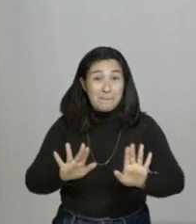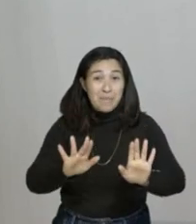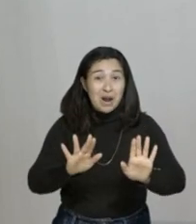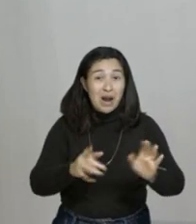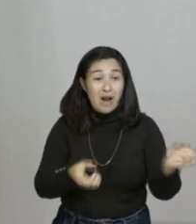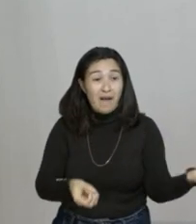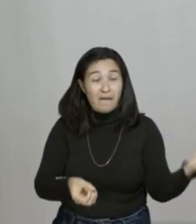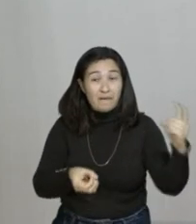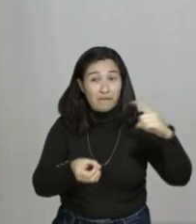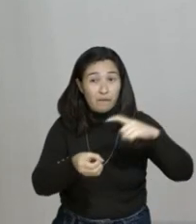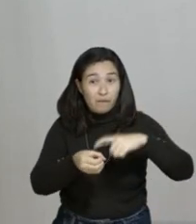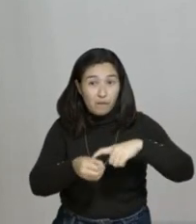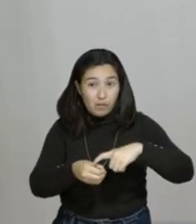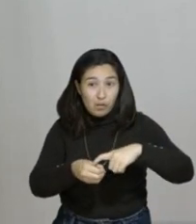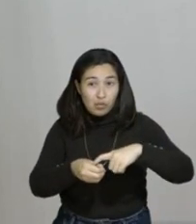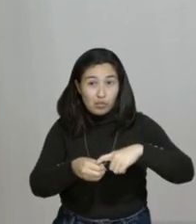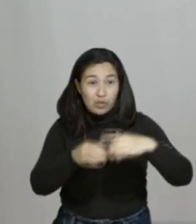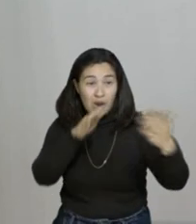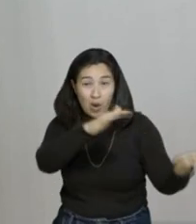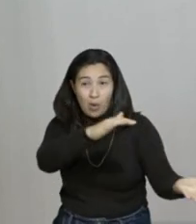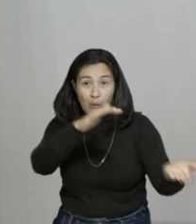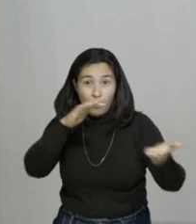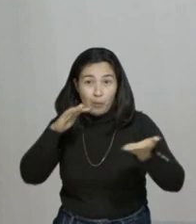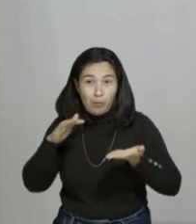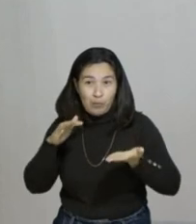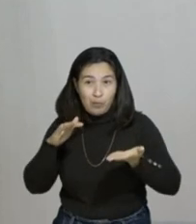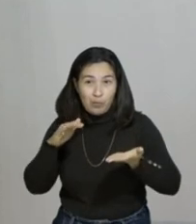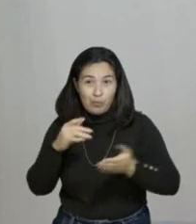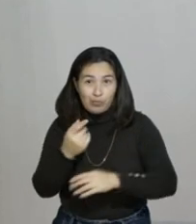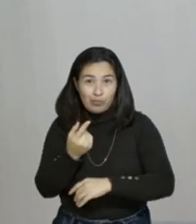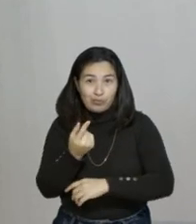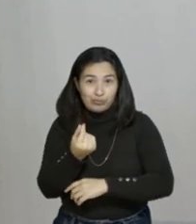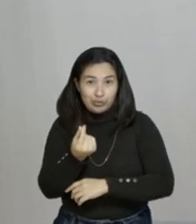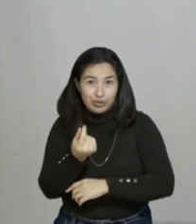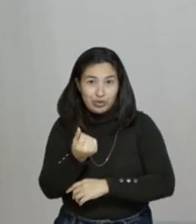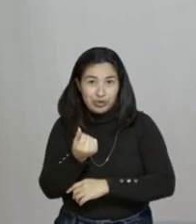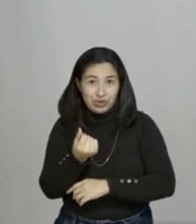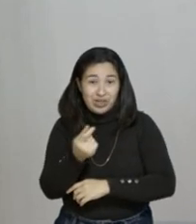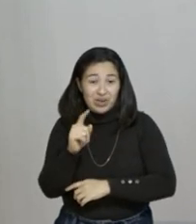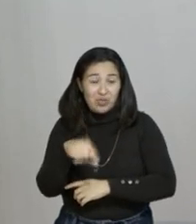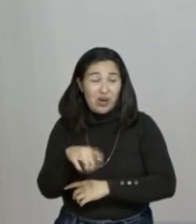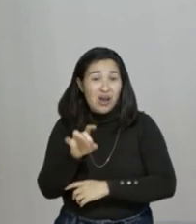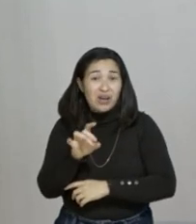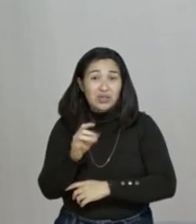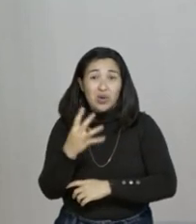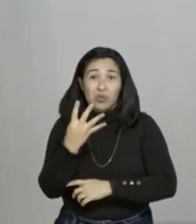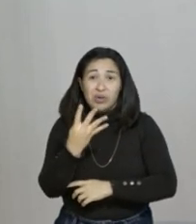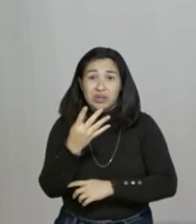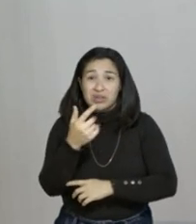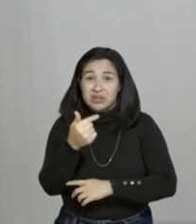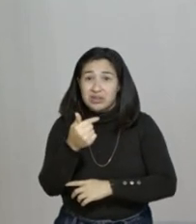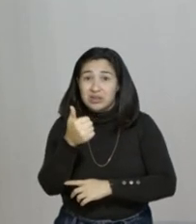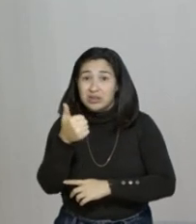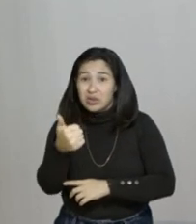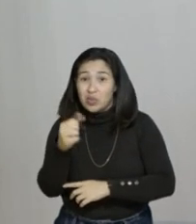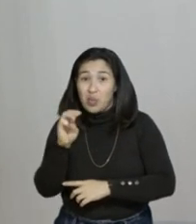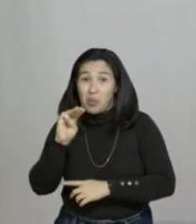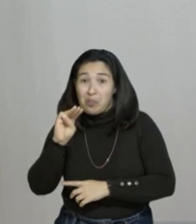em infraestrutura no estado somaram 471 milhões